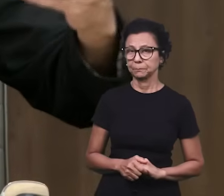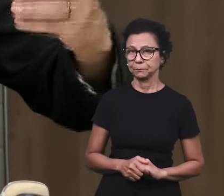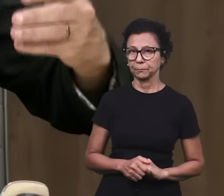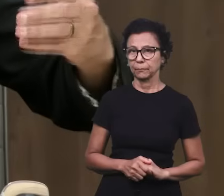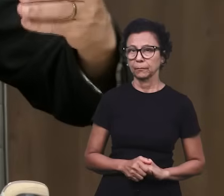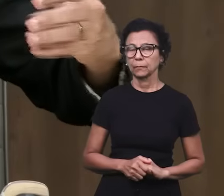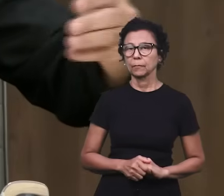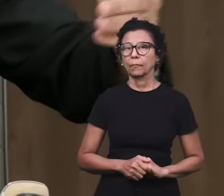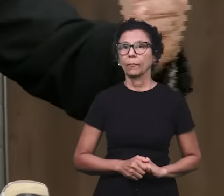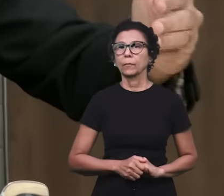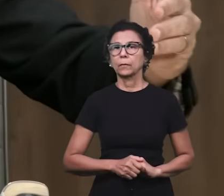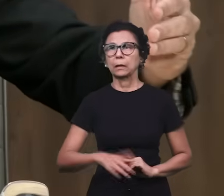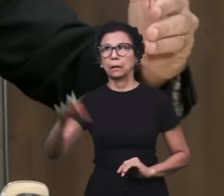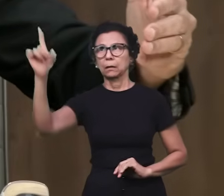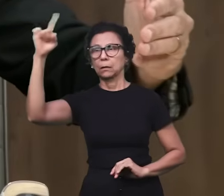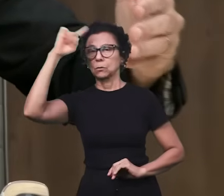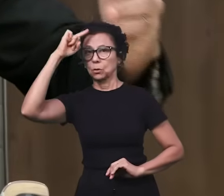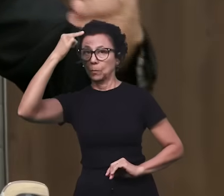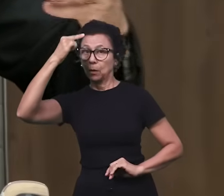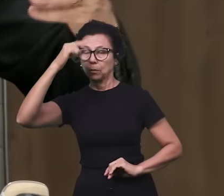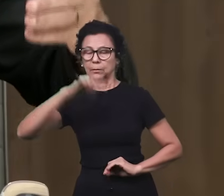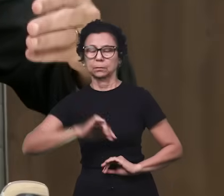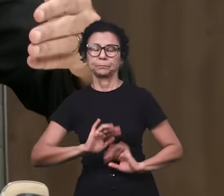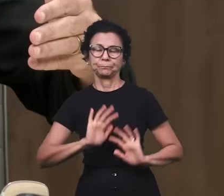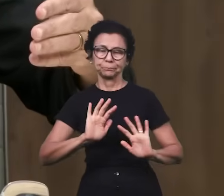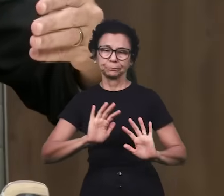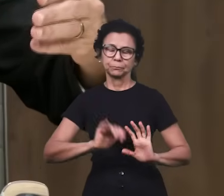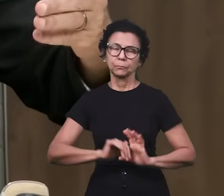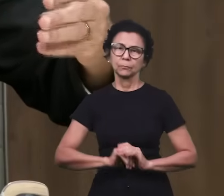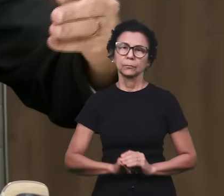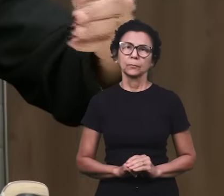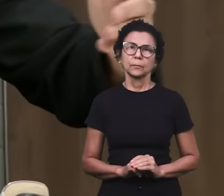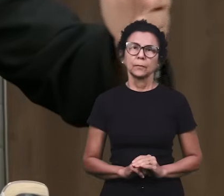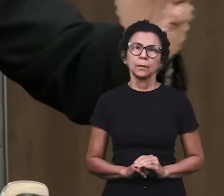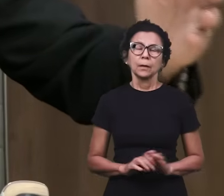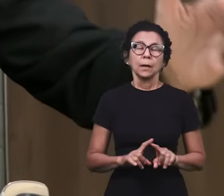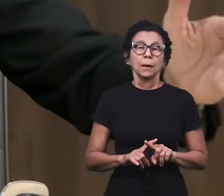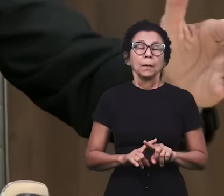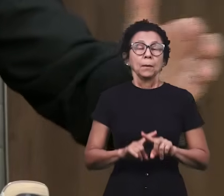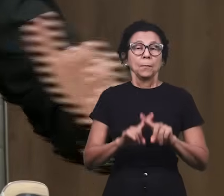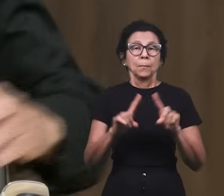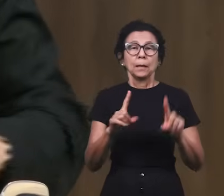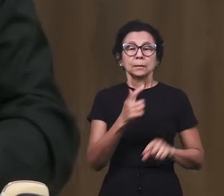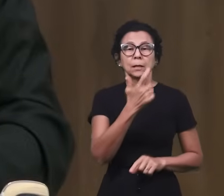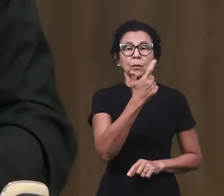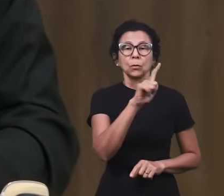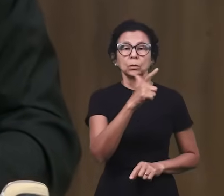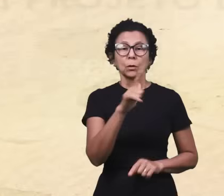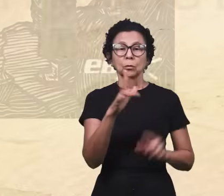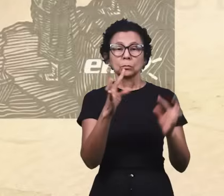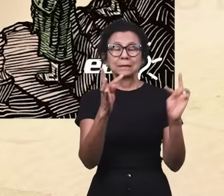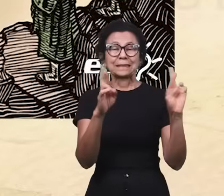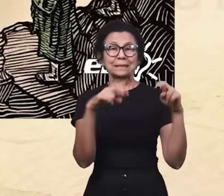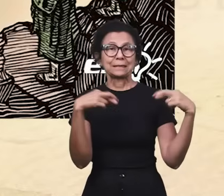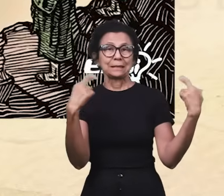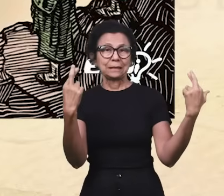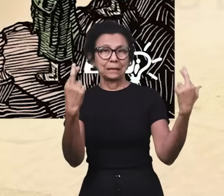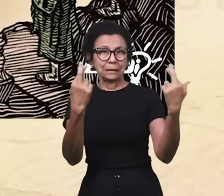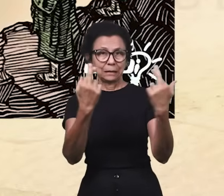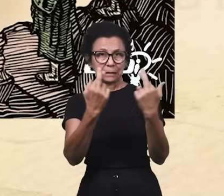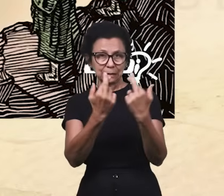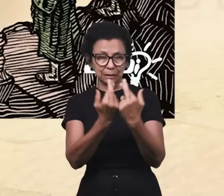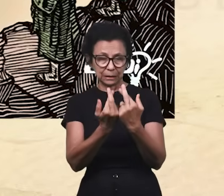uma outra ordem de sequência em relação às tribos. Então aqui agora vai aparecer